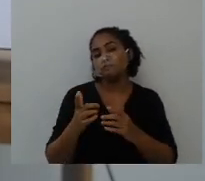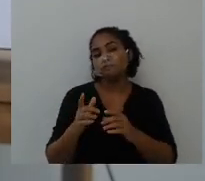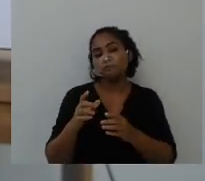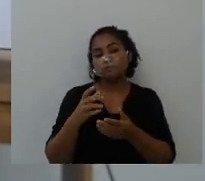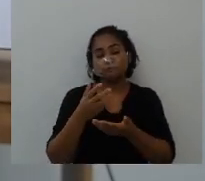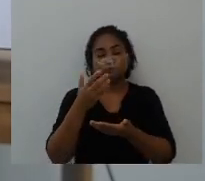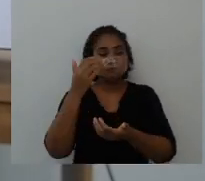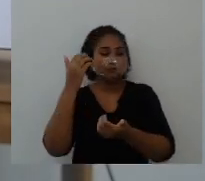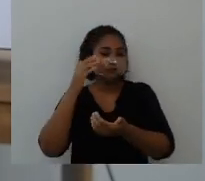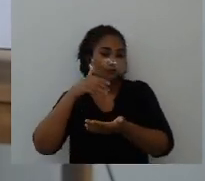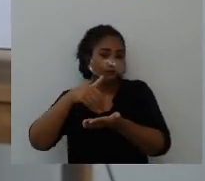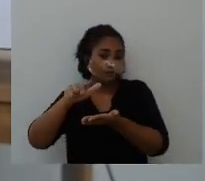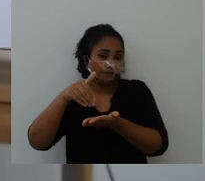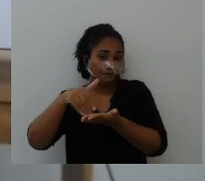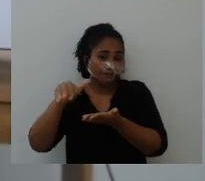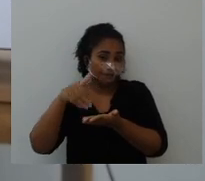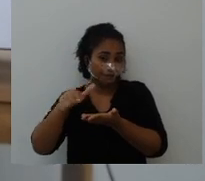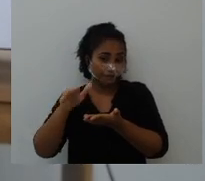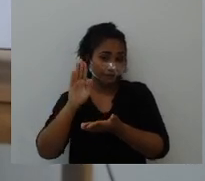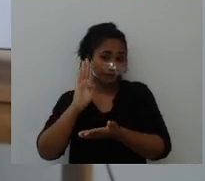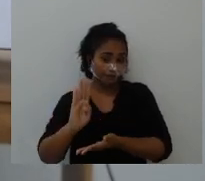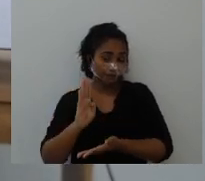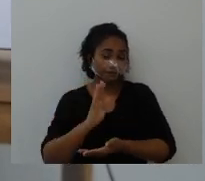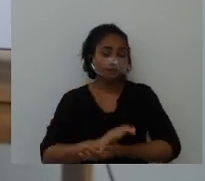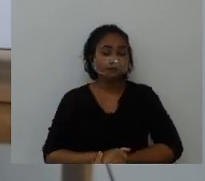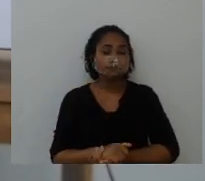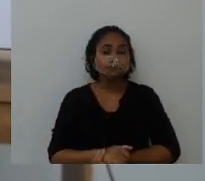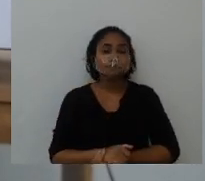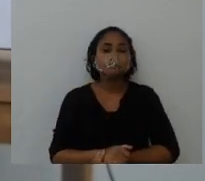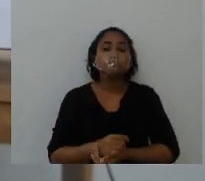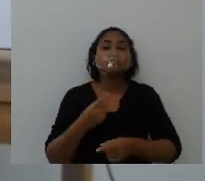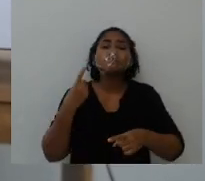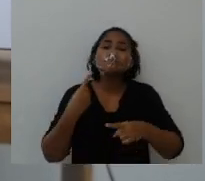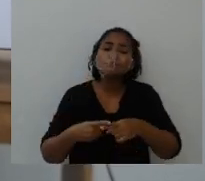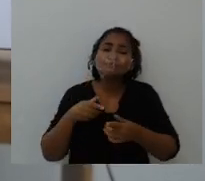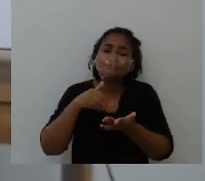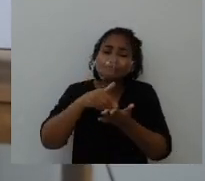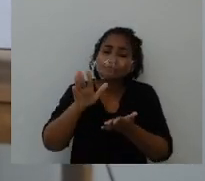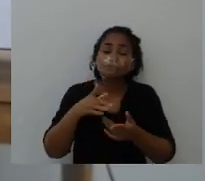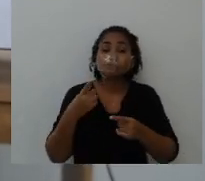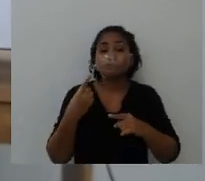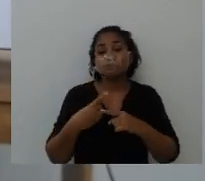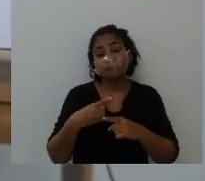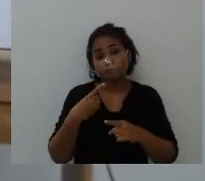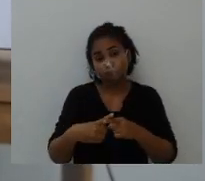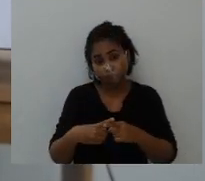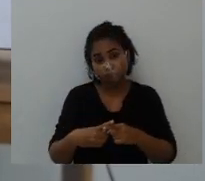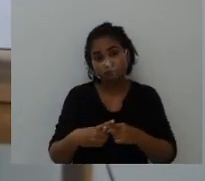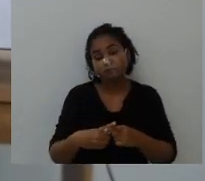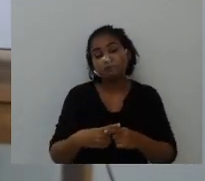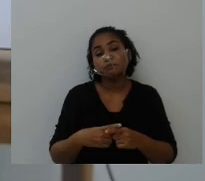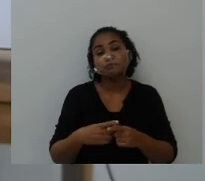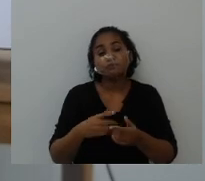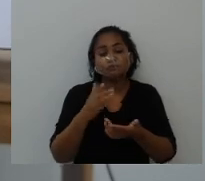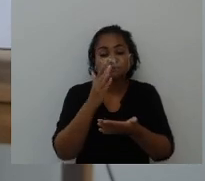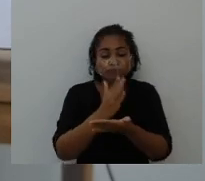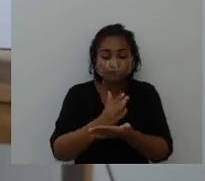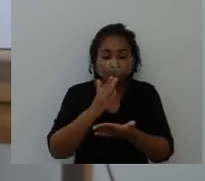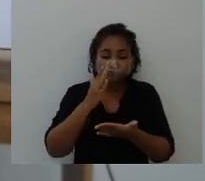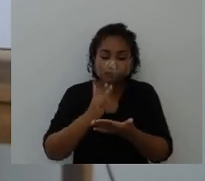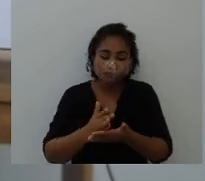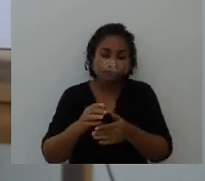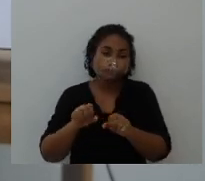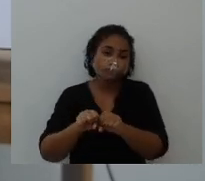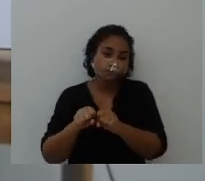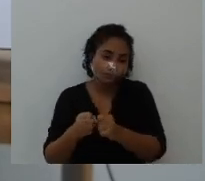B. Ela não serve mais para a gente. Olha aí, tiramos ela. Por que tiramos ela? Porque nós decompomos, nós quebramos,